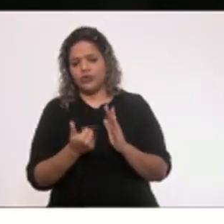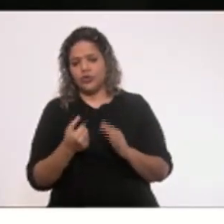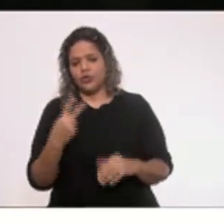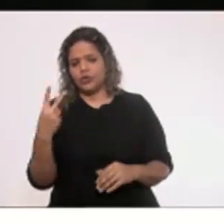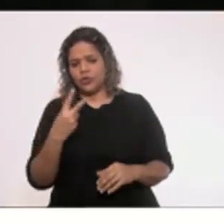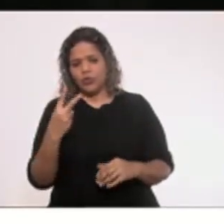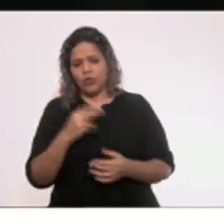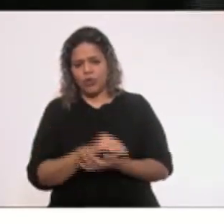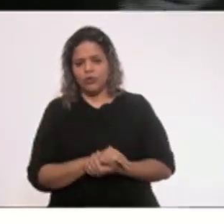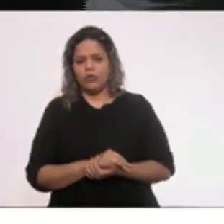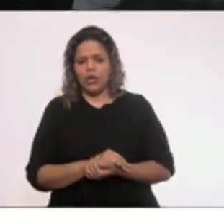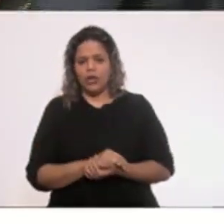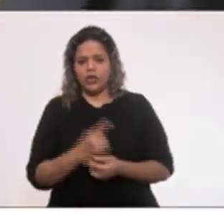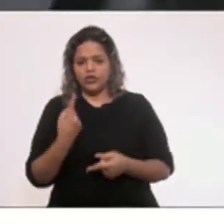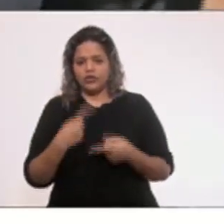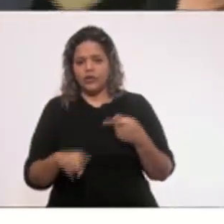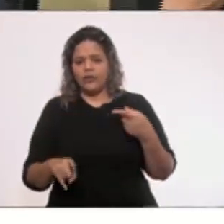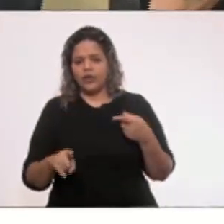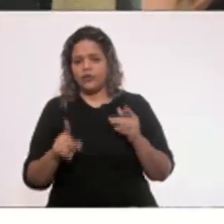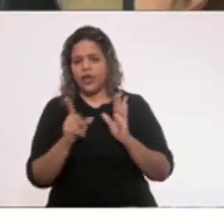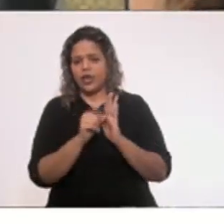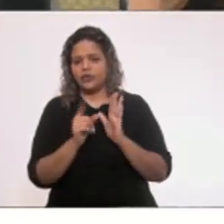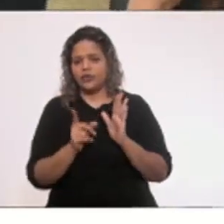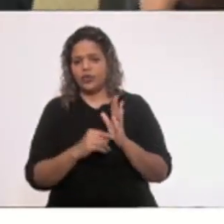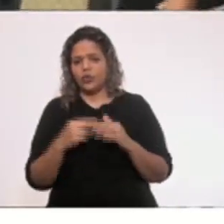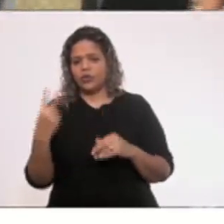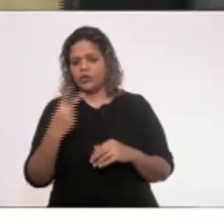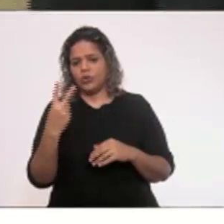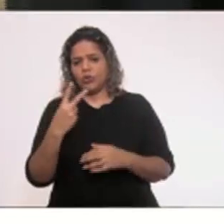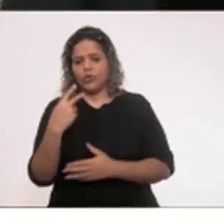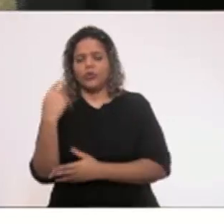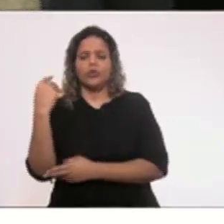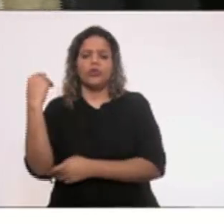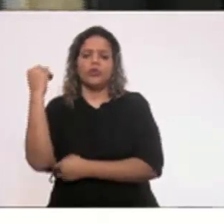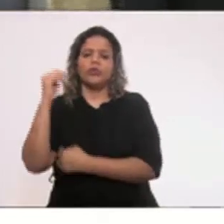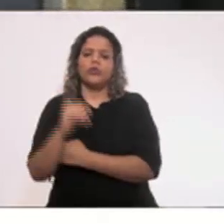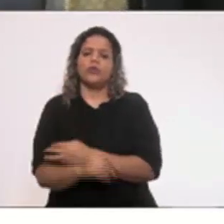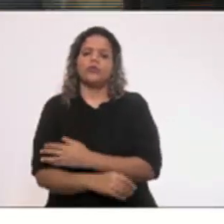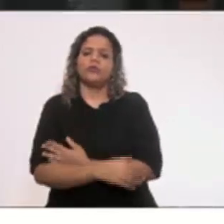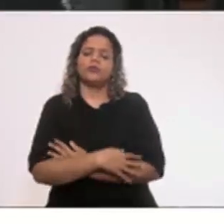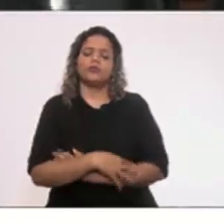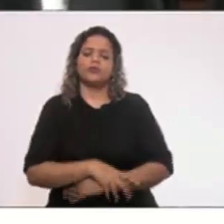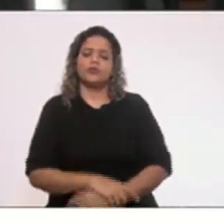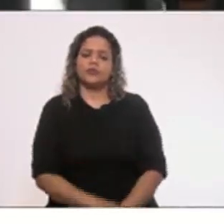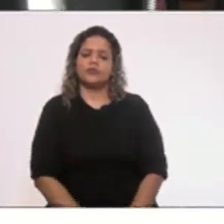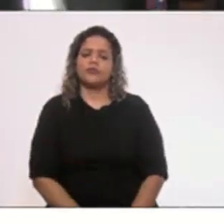2º. A divergência está só no artigo 2º.